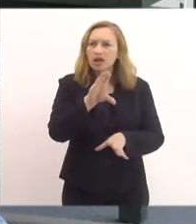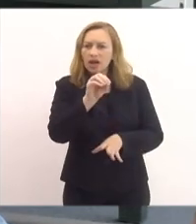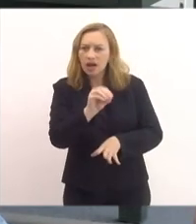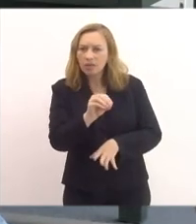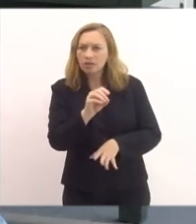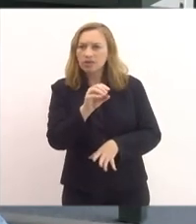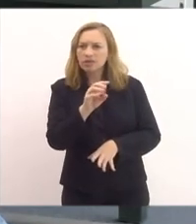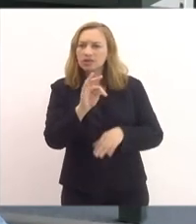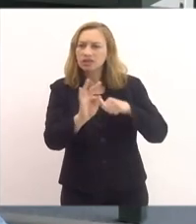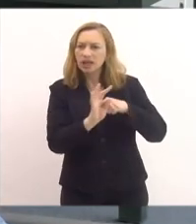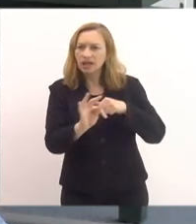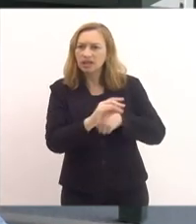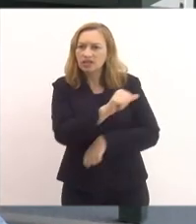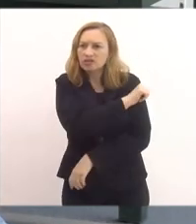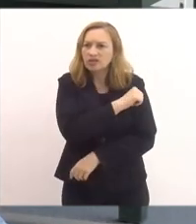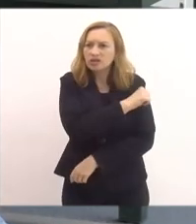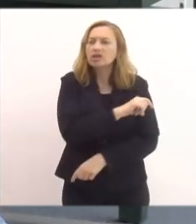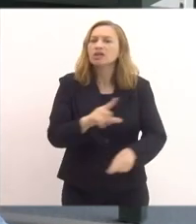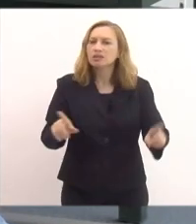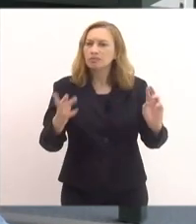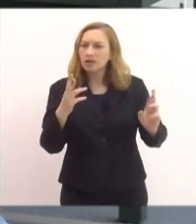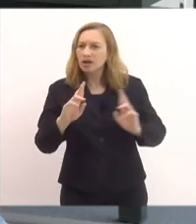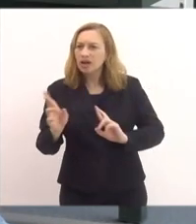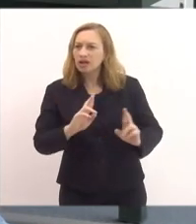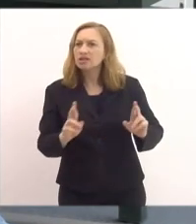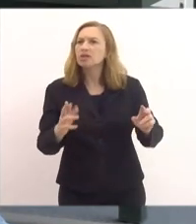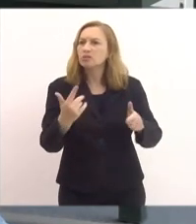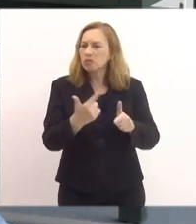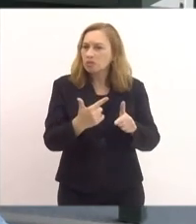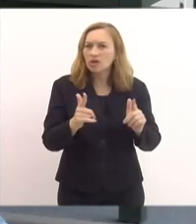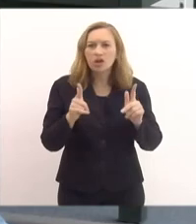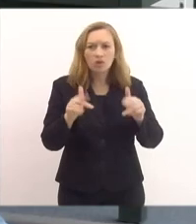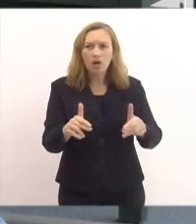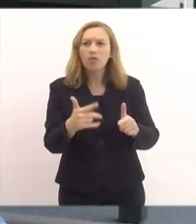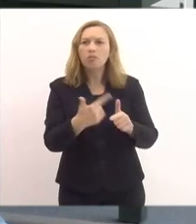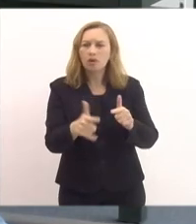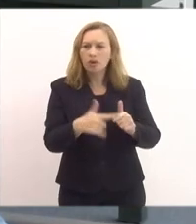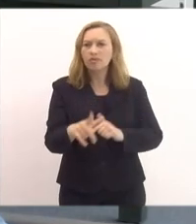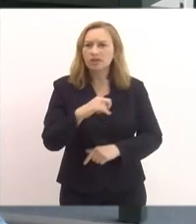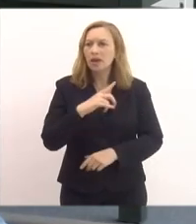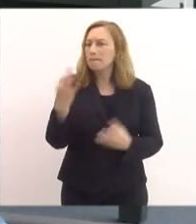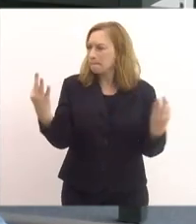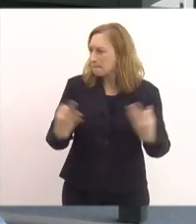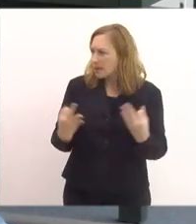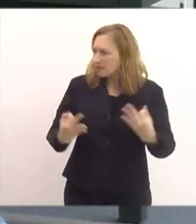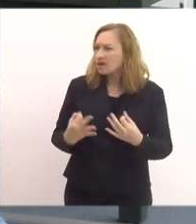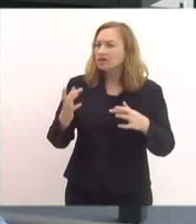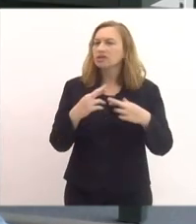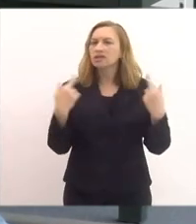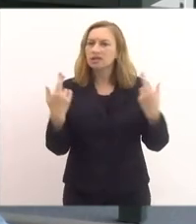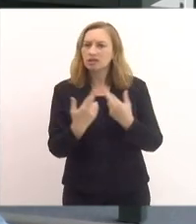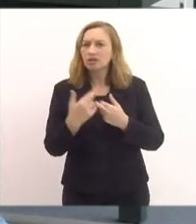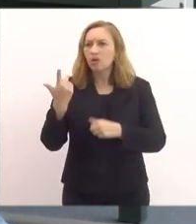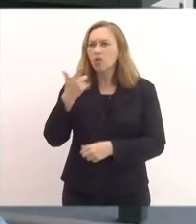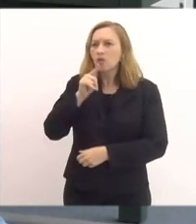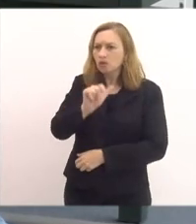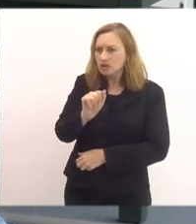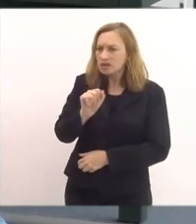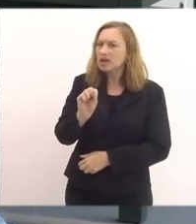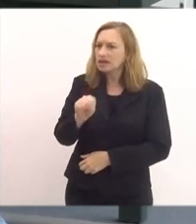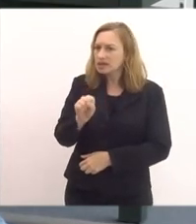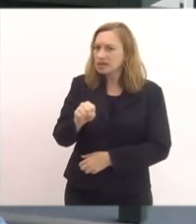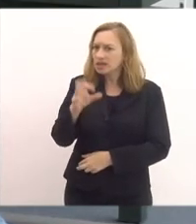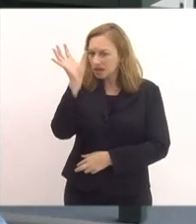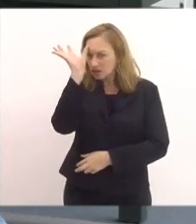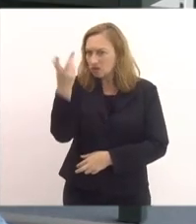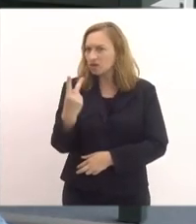enfermagem, que a gente teve problema com essa relação também. É o mesmo problema da listagem da Funcefet. Perfeito. Então, nessa reunião, se consegue, sim, em tese,